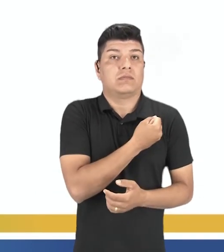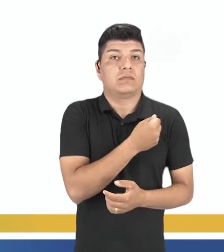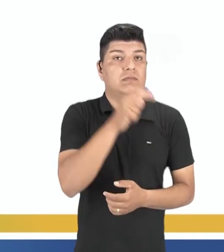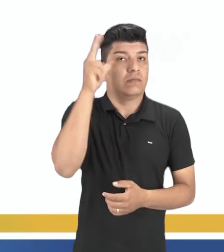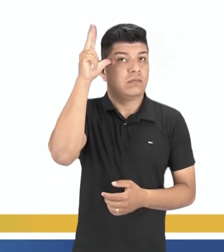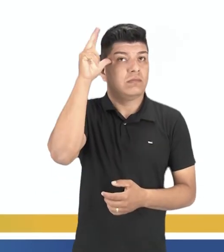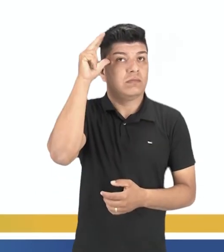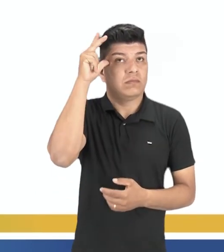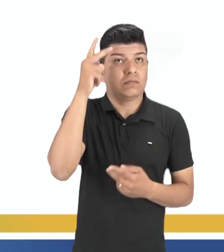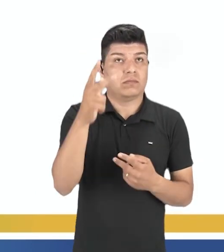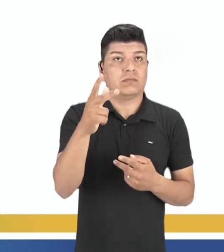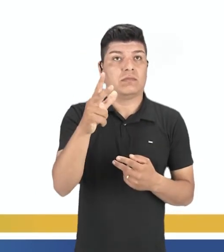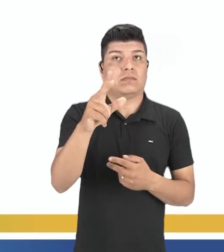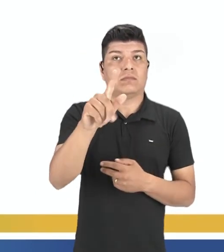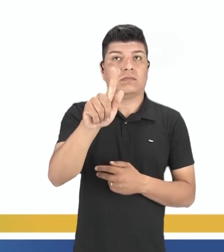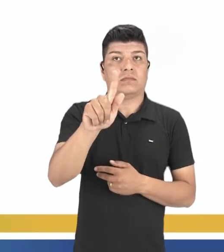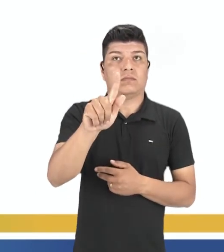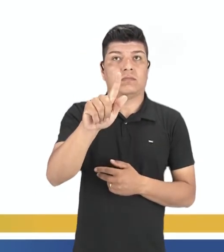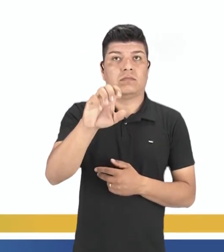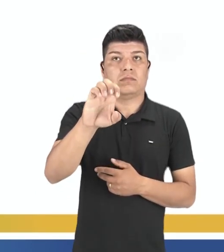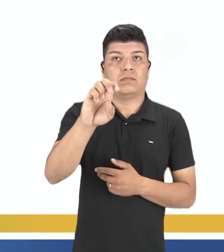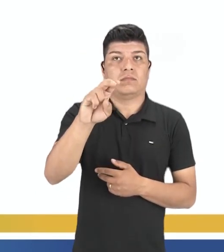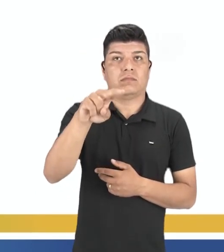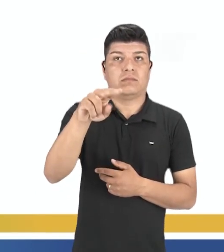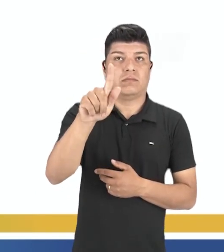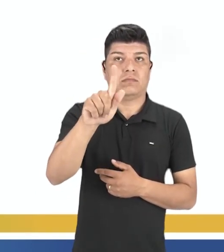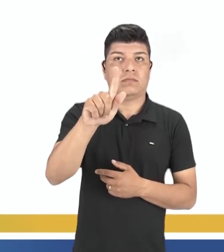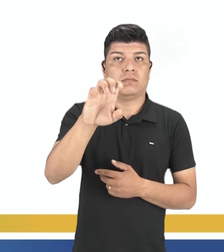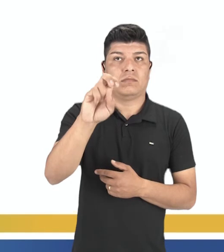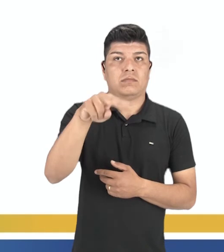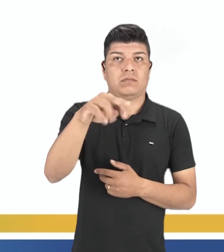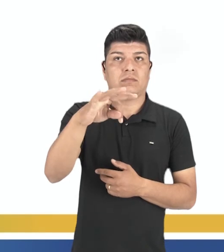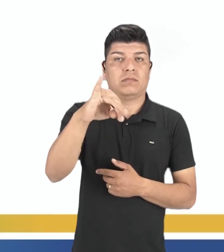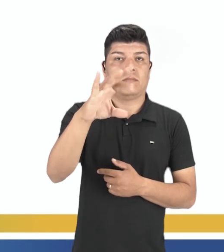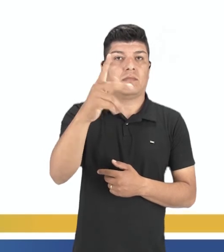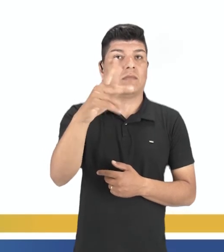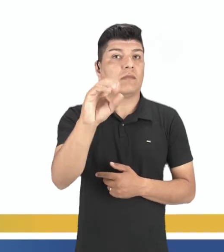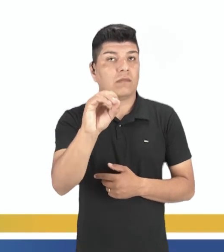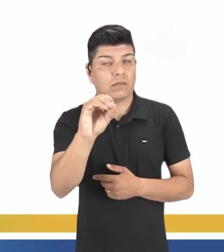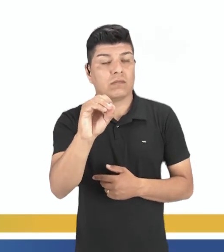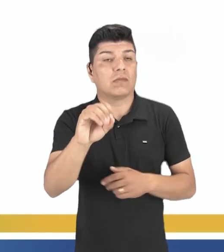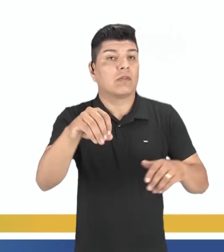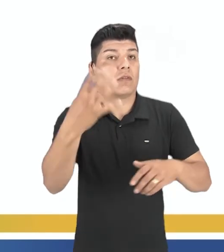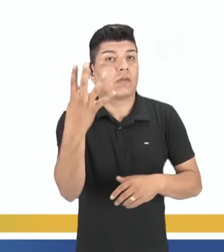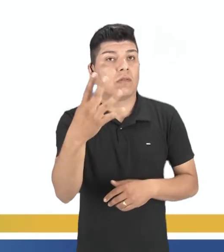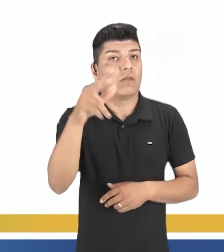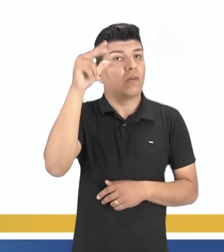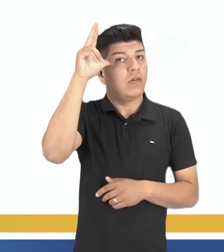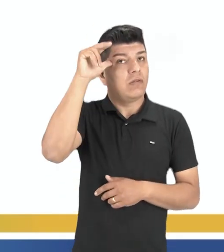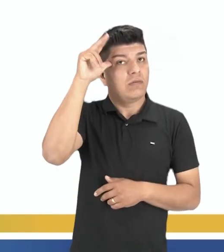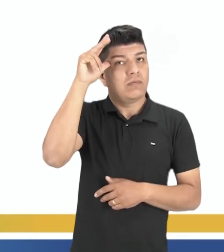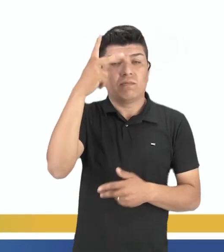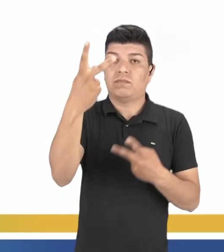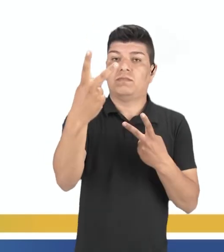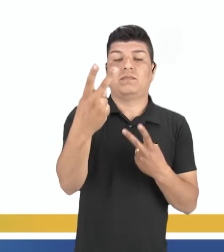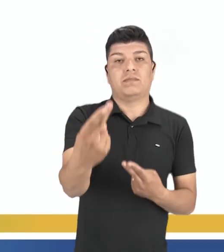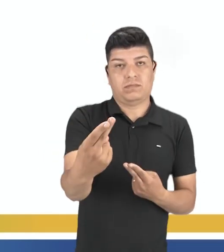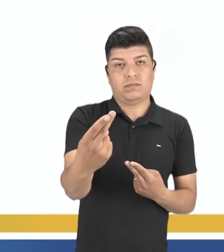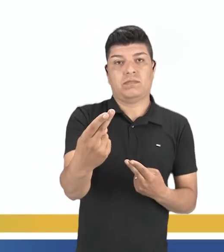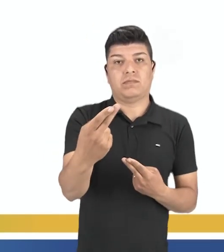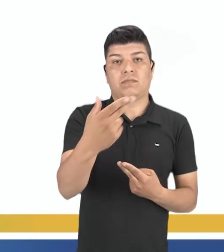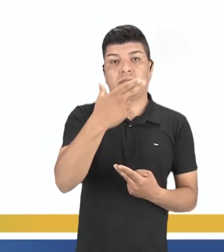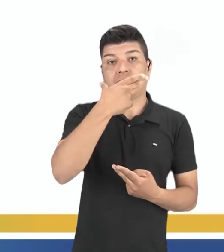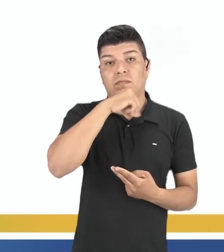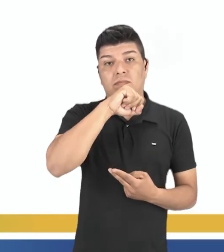mesmo genótipo dos genitores. Ou seja, eu quero saber quantos coelhos são exatamente igual aos